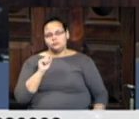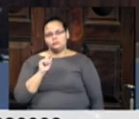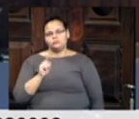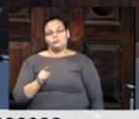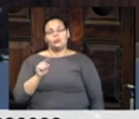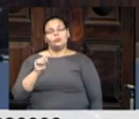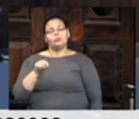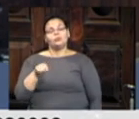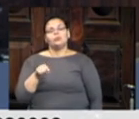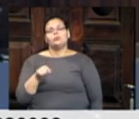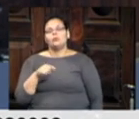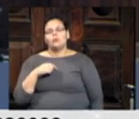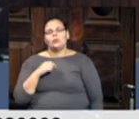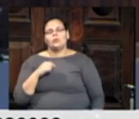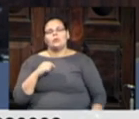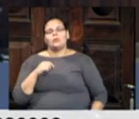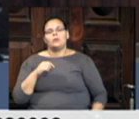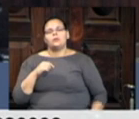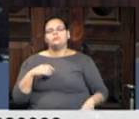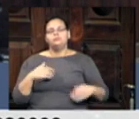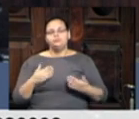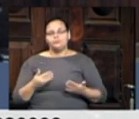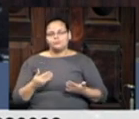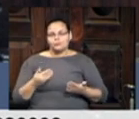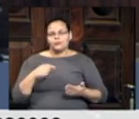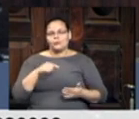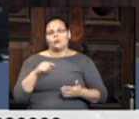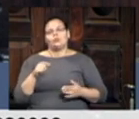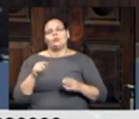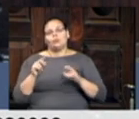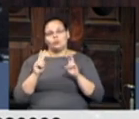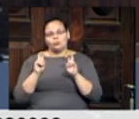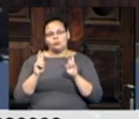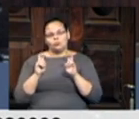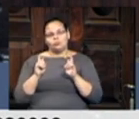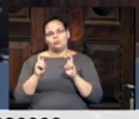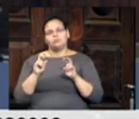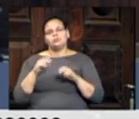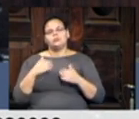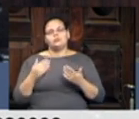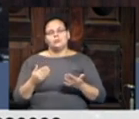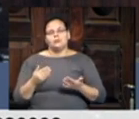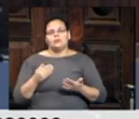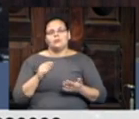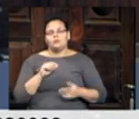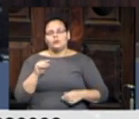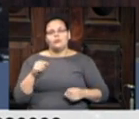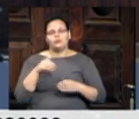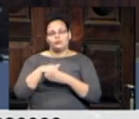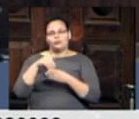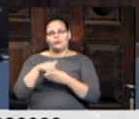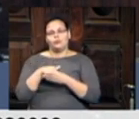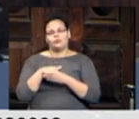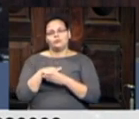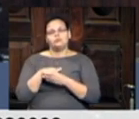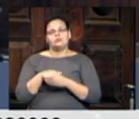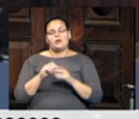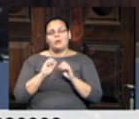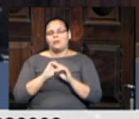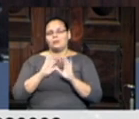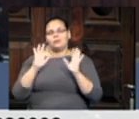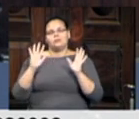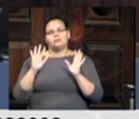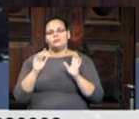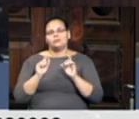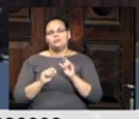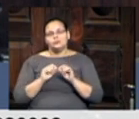Daí porque não estranho os termos em que, vazados os votos, claramente irritados